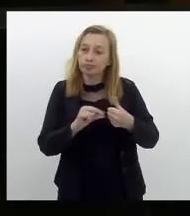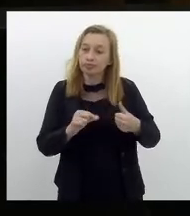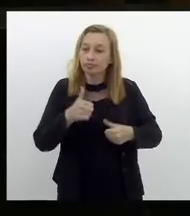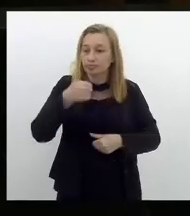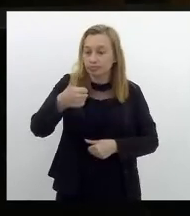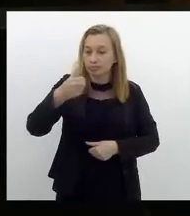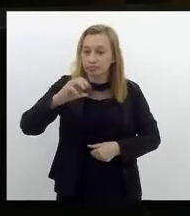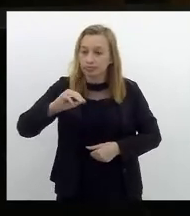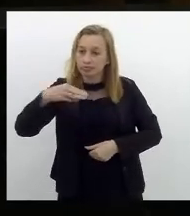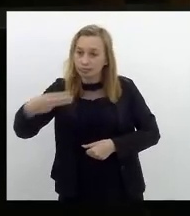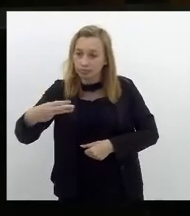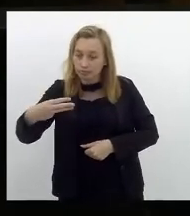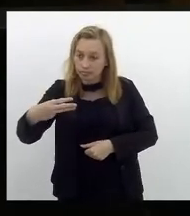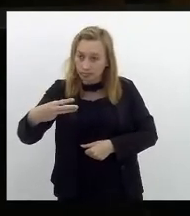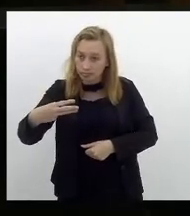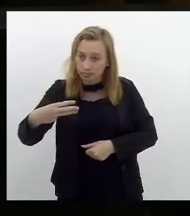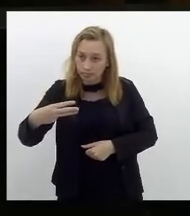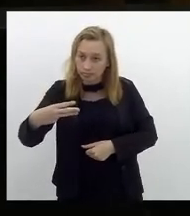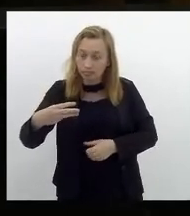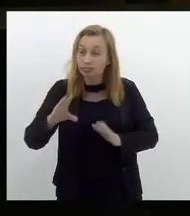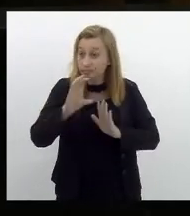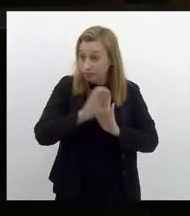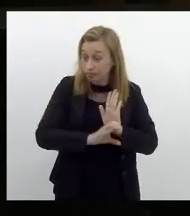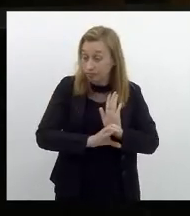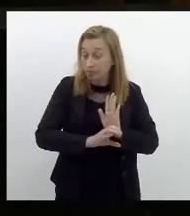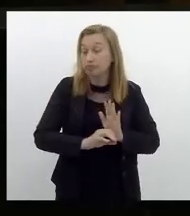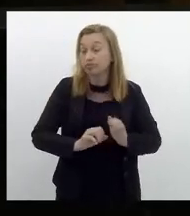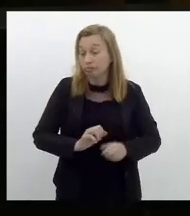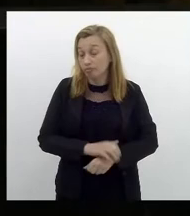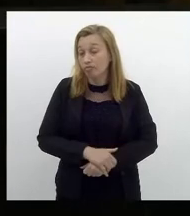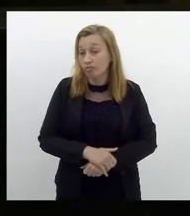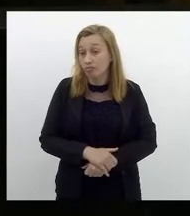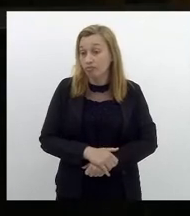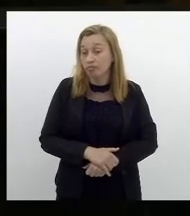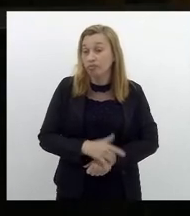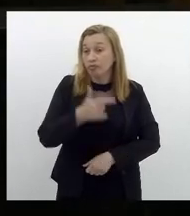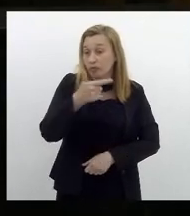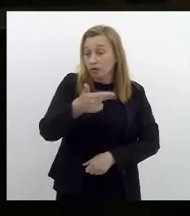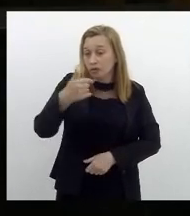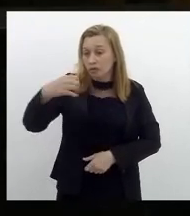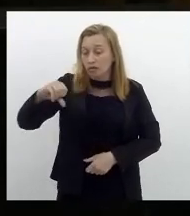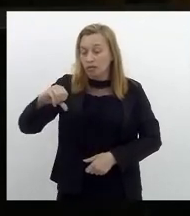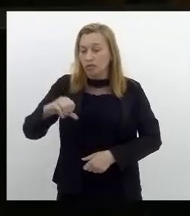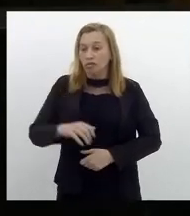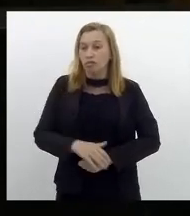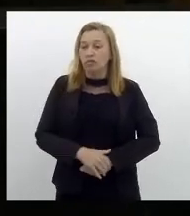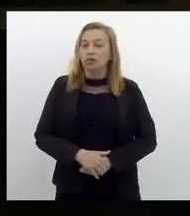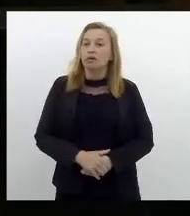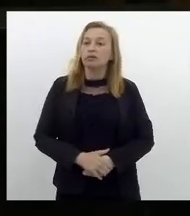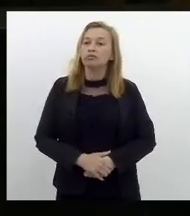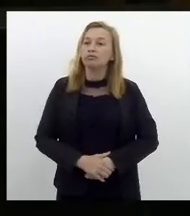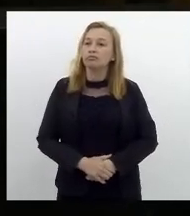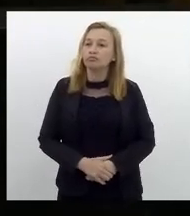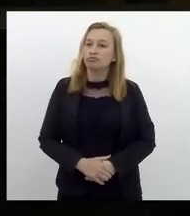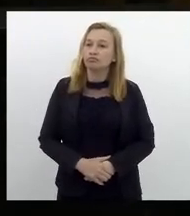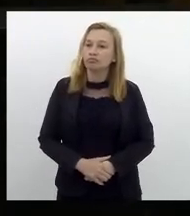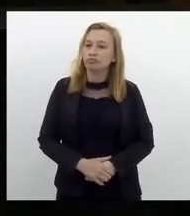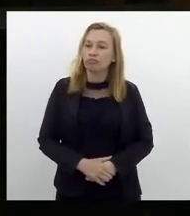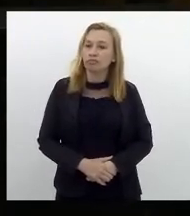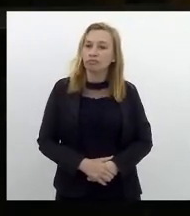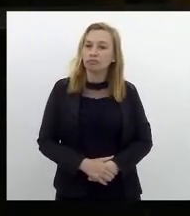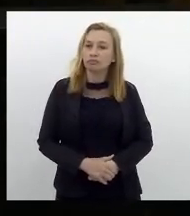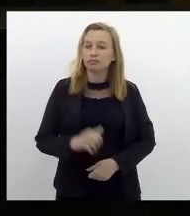103 da Constituição Federal, da Emenda Constitucional 103 de 2019, que diz que